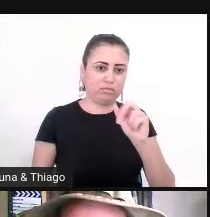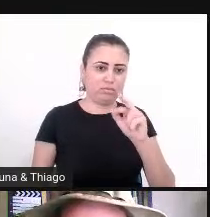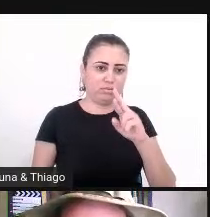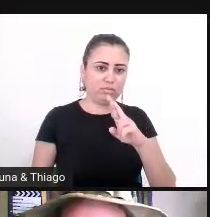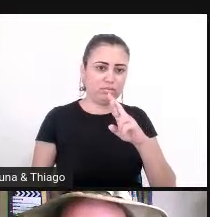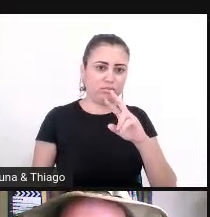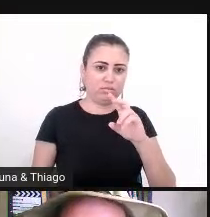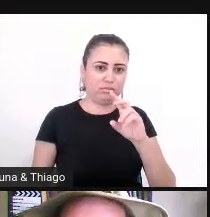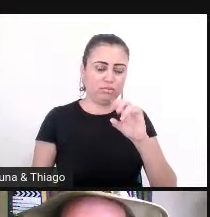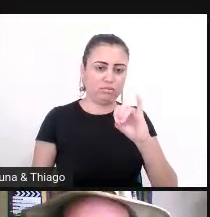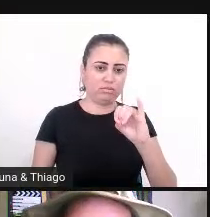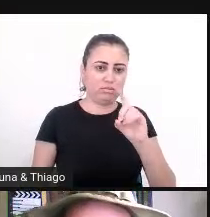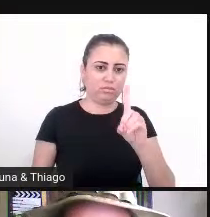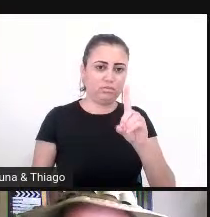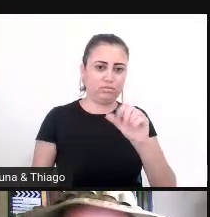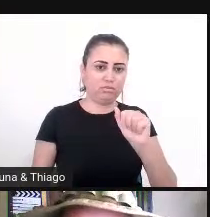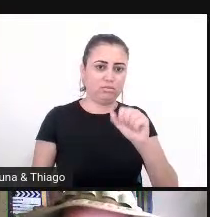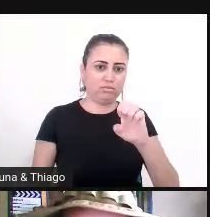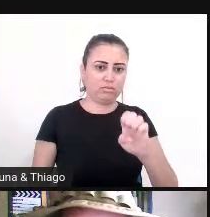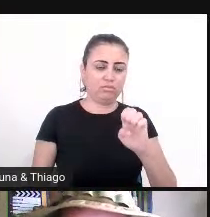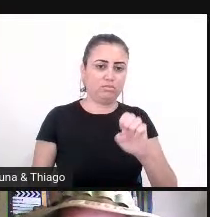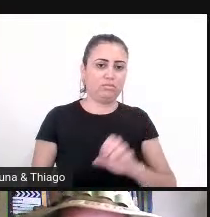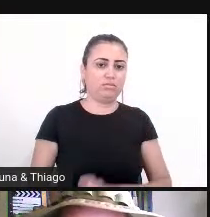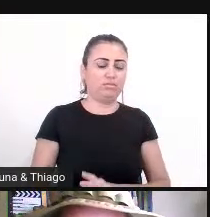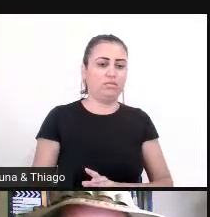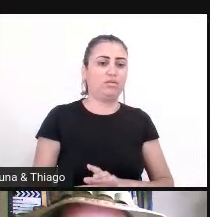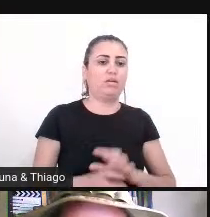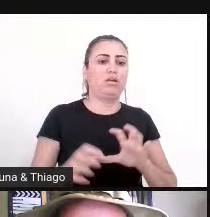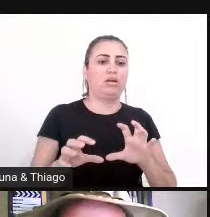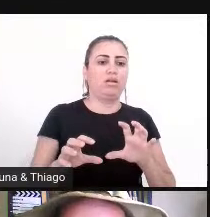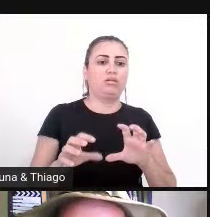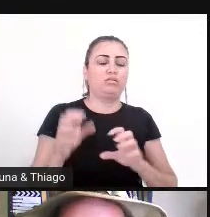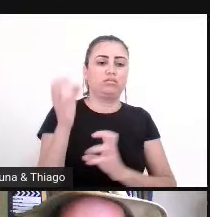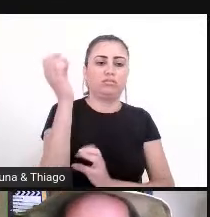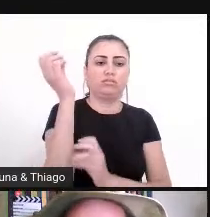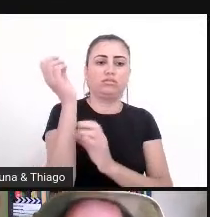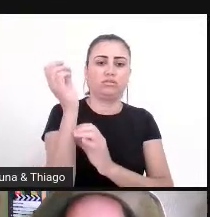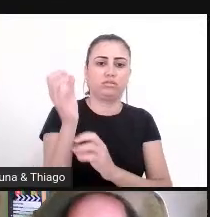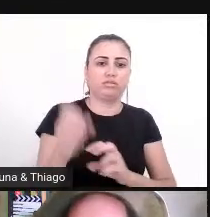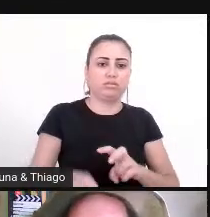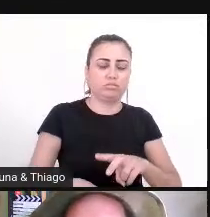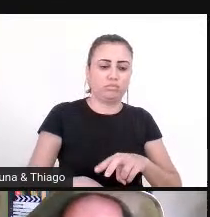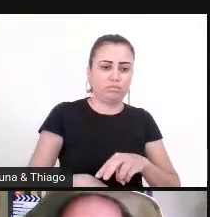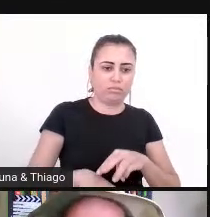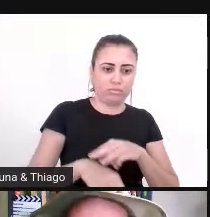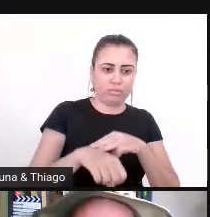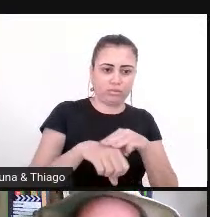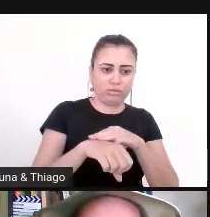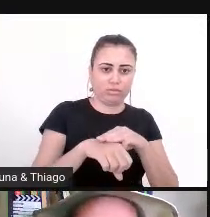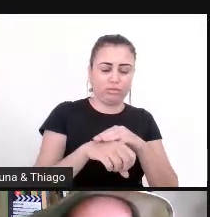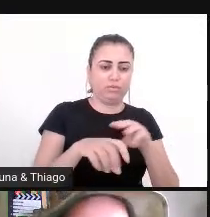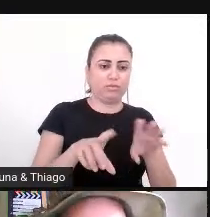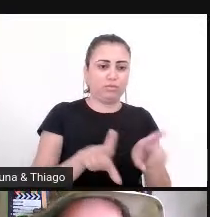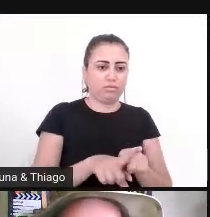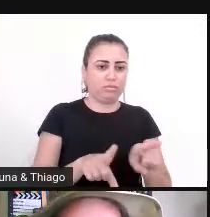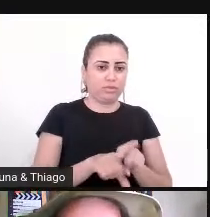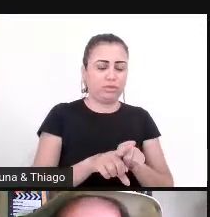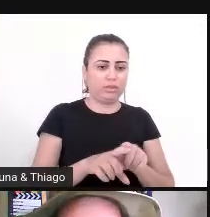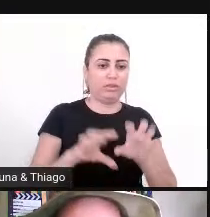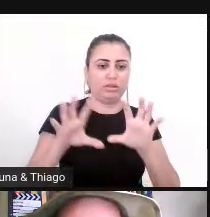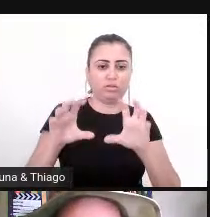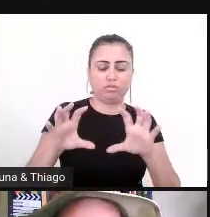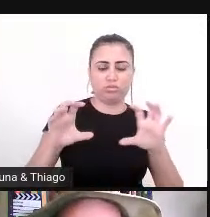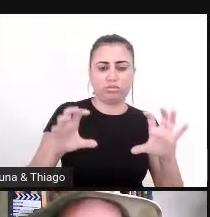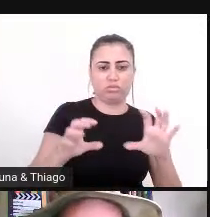né? Que elas têm os pelões, né? Os pelos aqui no bumbum. São bichos bem grandes, né? Como essa daí, por exemplo.